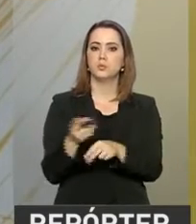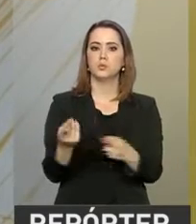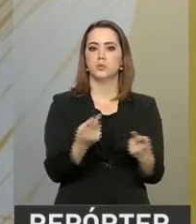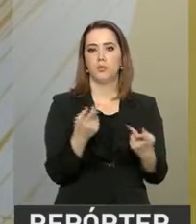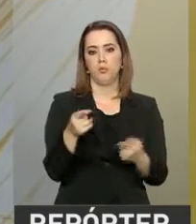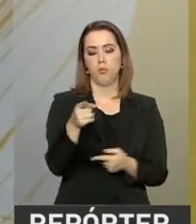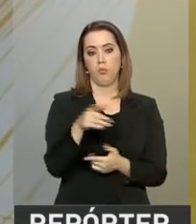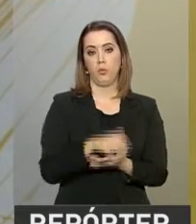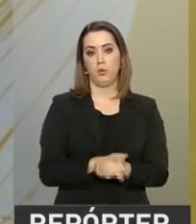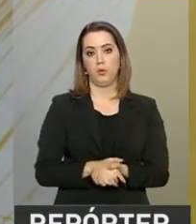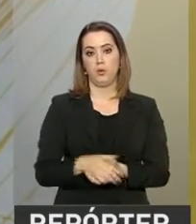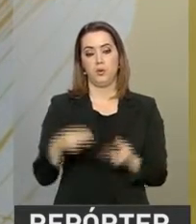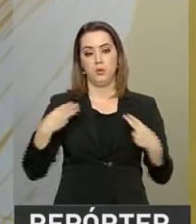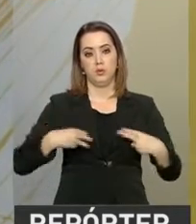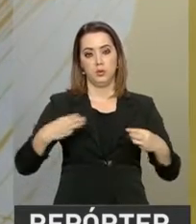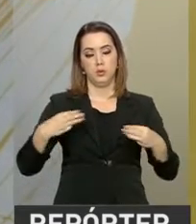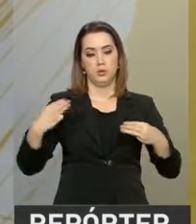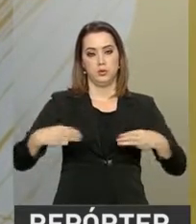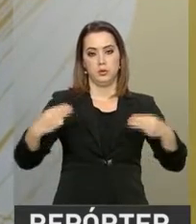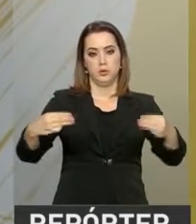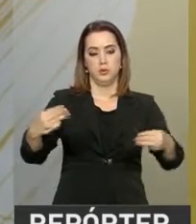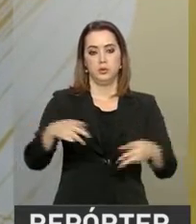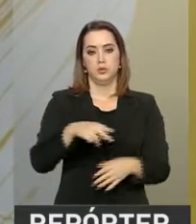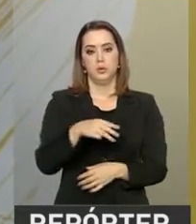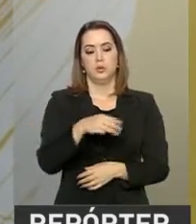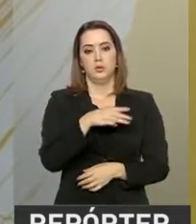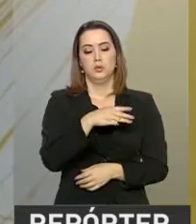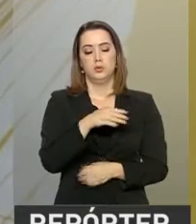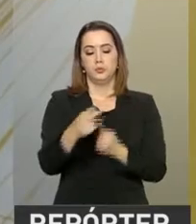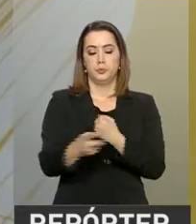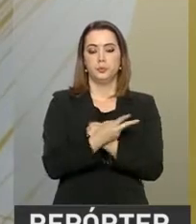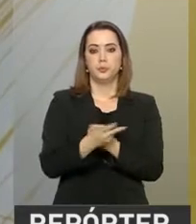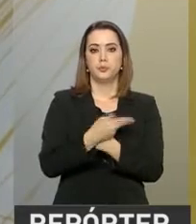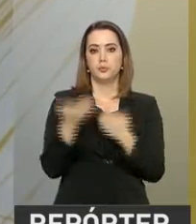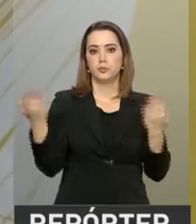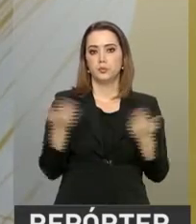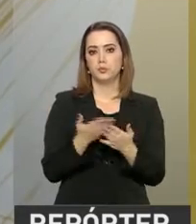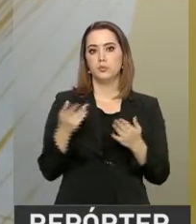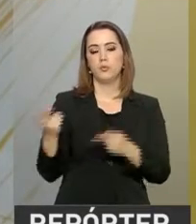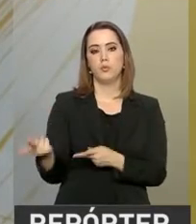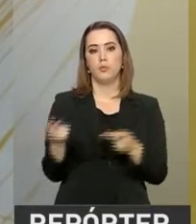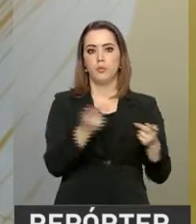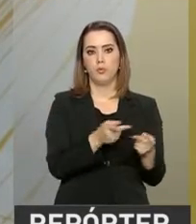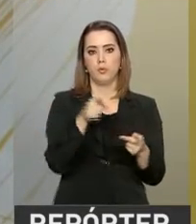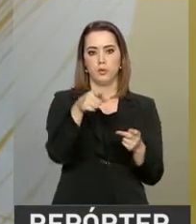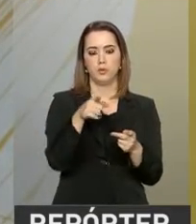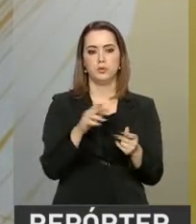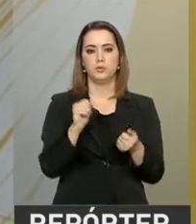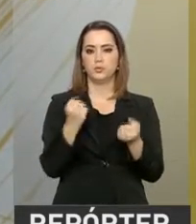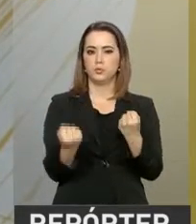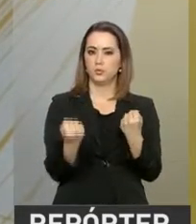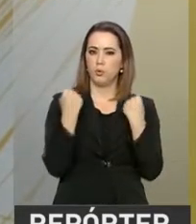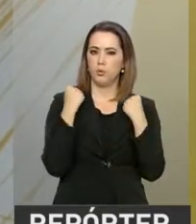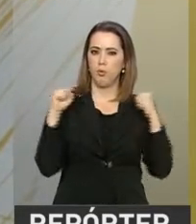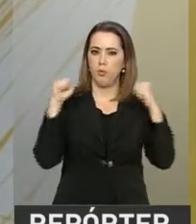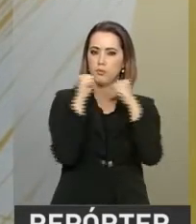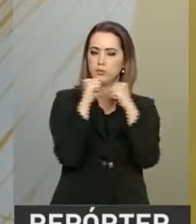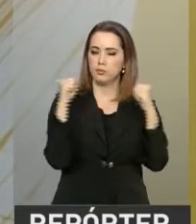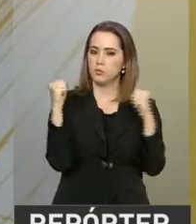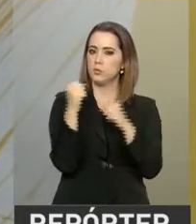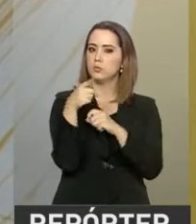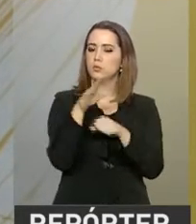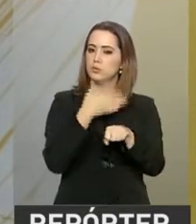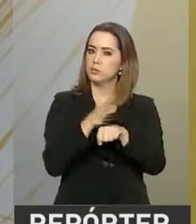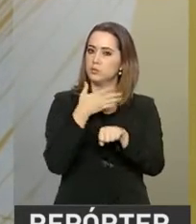da Defesa, Ron Jungmann, visitou hoje esse centro da Marinha aqui no Rio de Janeiro, o Centro de Educação Física, que os atletas usam também para